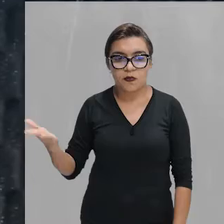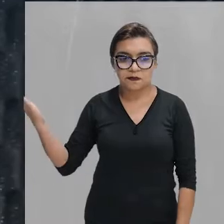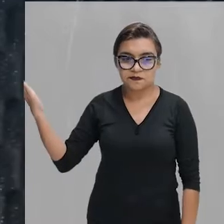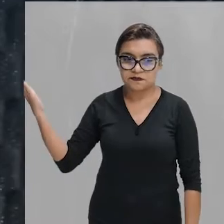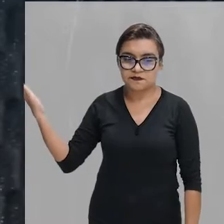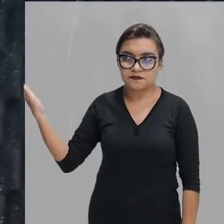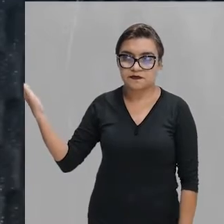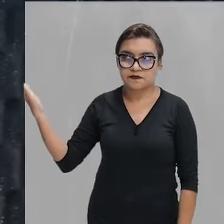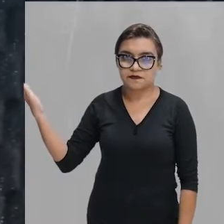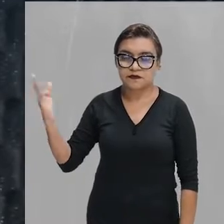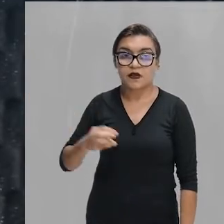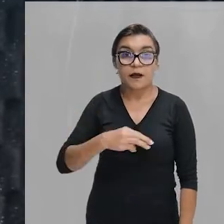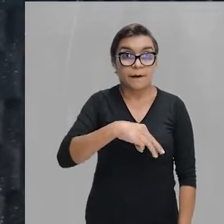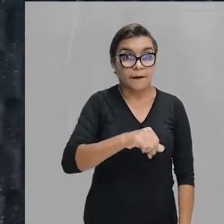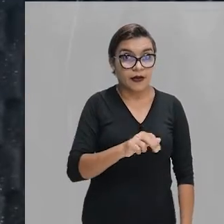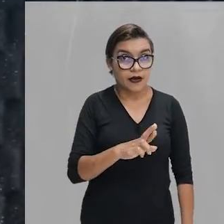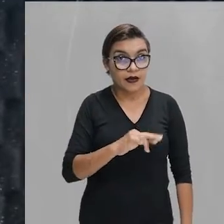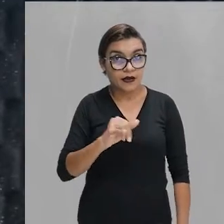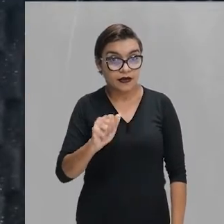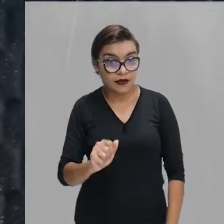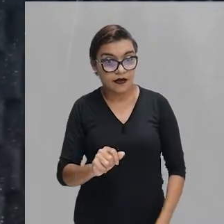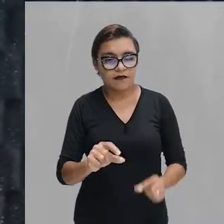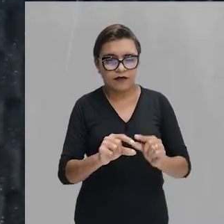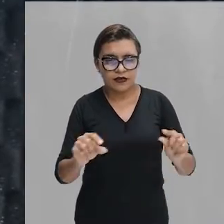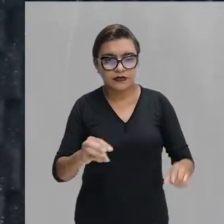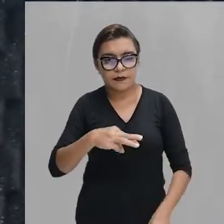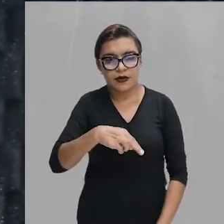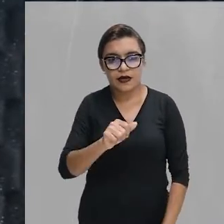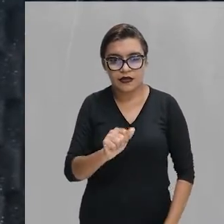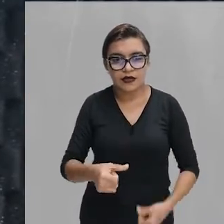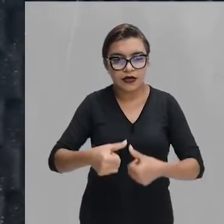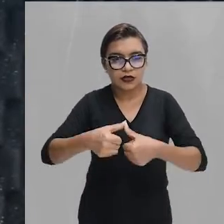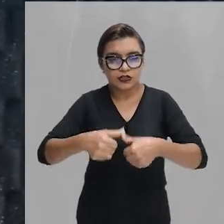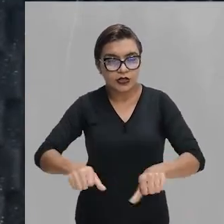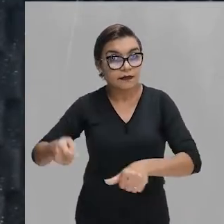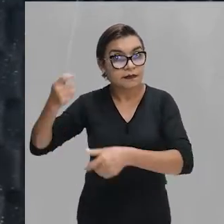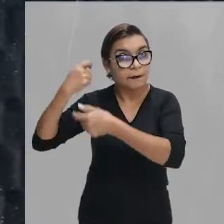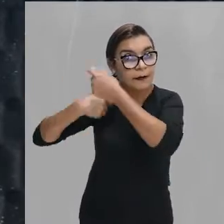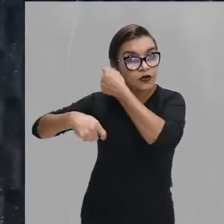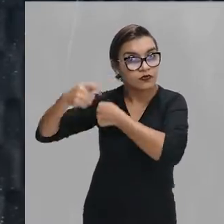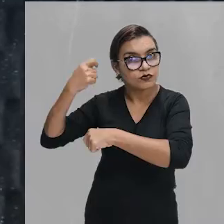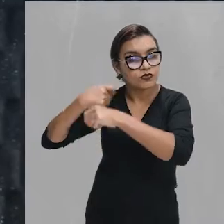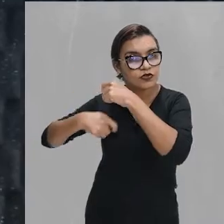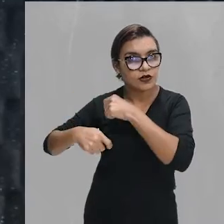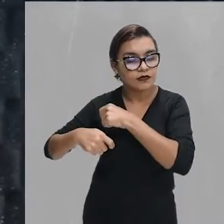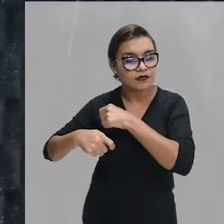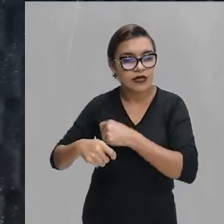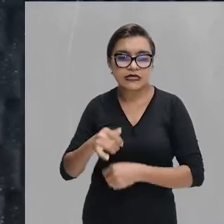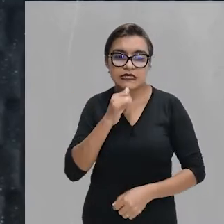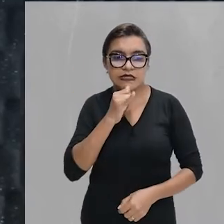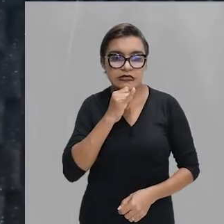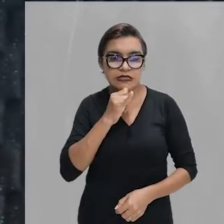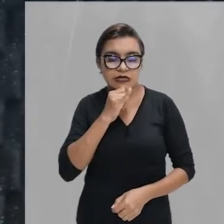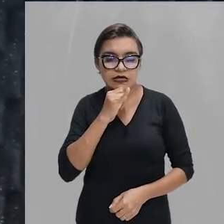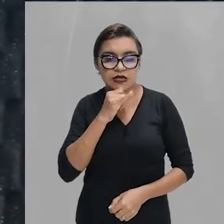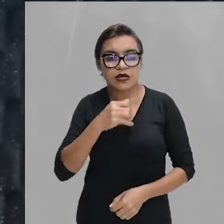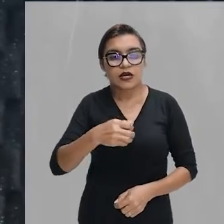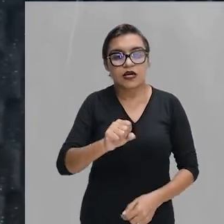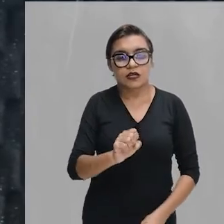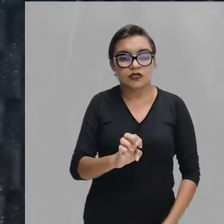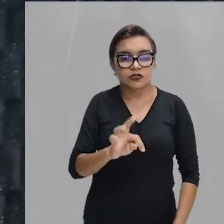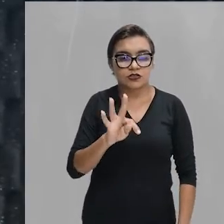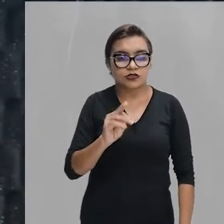Ele tem que ficar assim, Maria se está peinando. Por quê? Está e peinando são verbos. Então, fique de